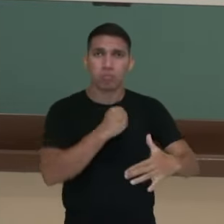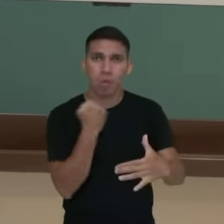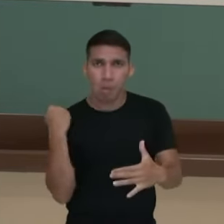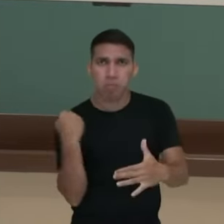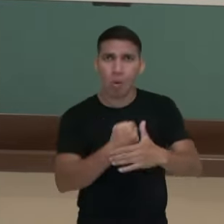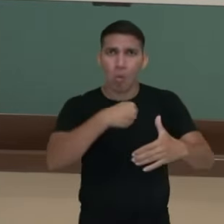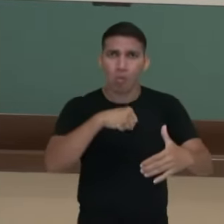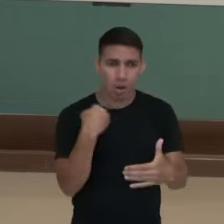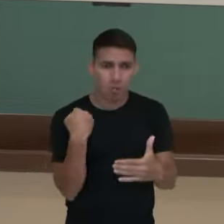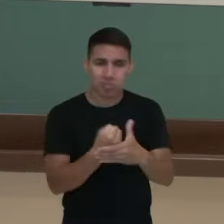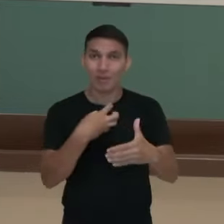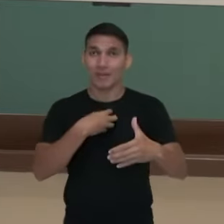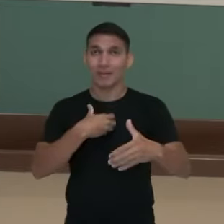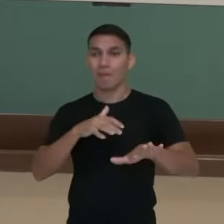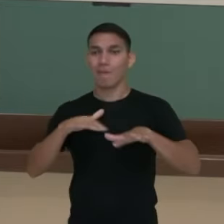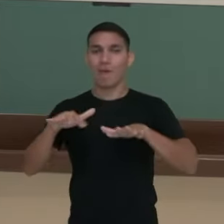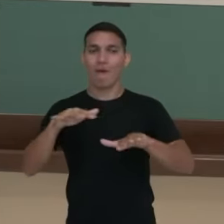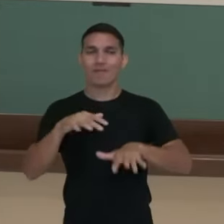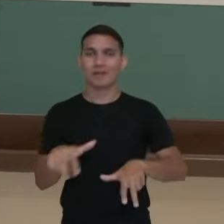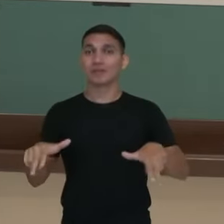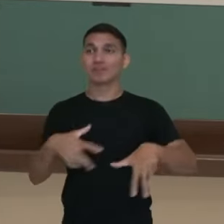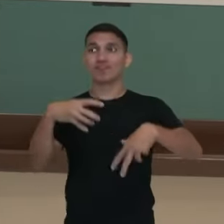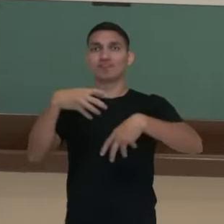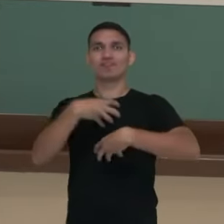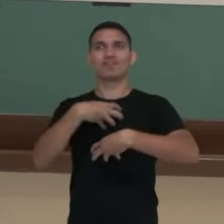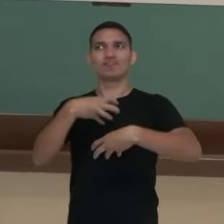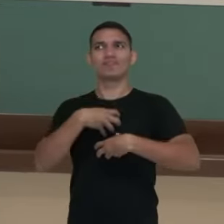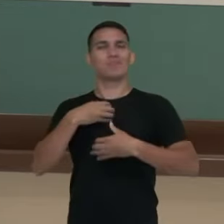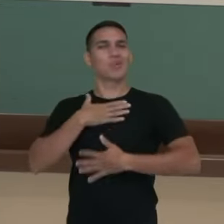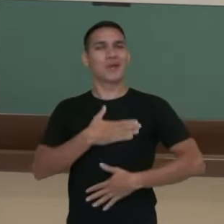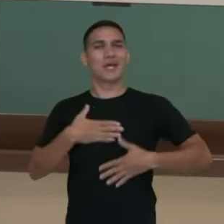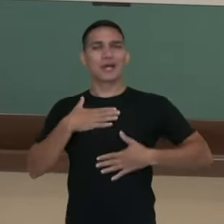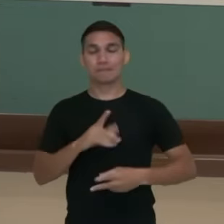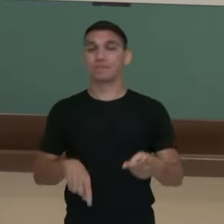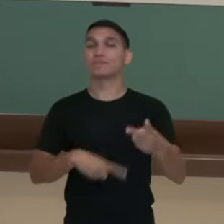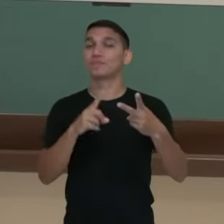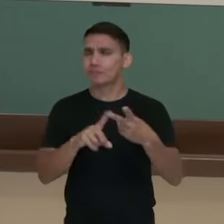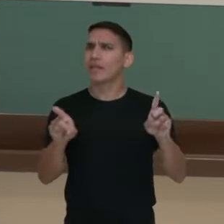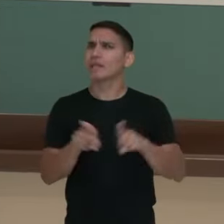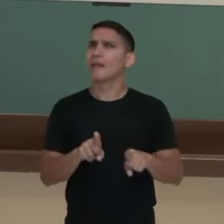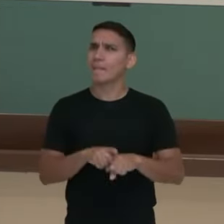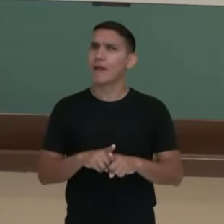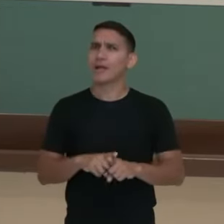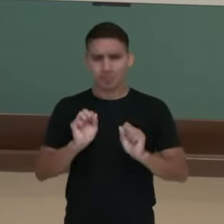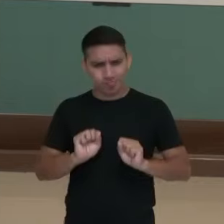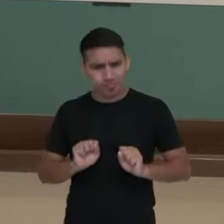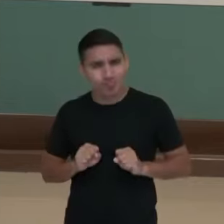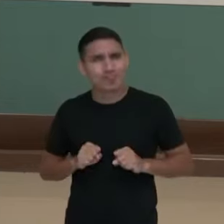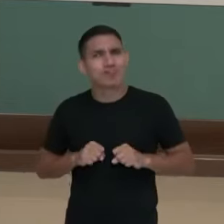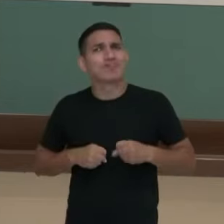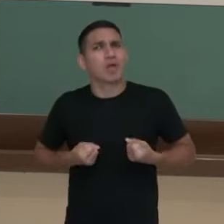um sentimento de bem-estar, tá? Resistência física, olha, até não